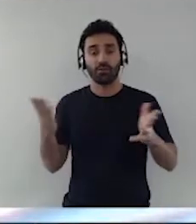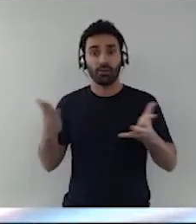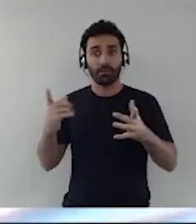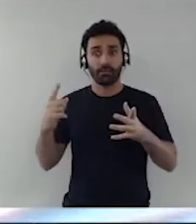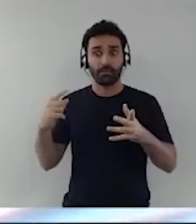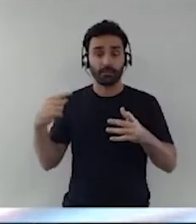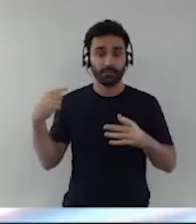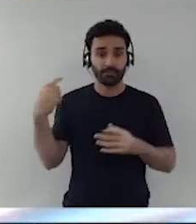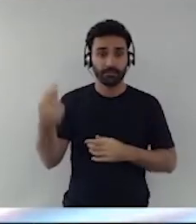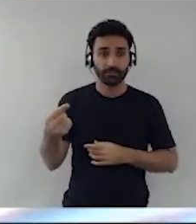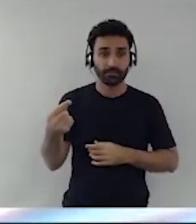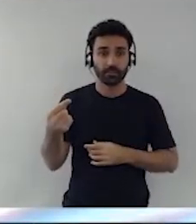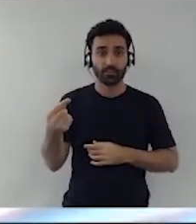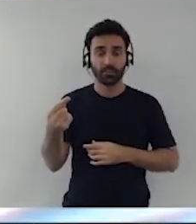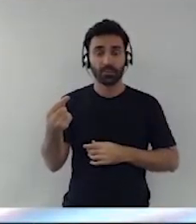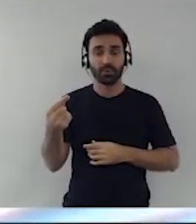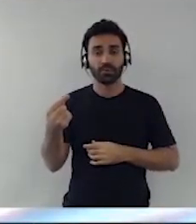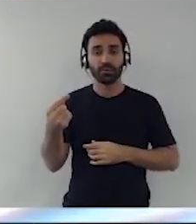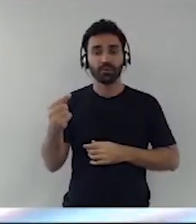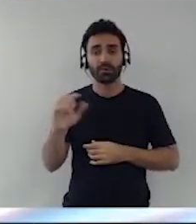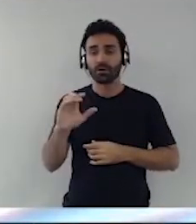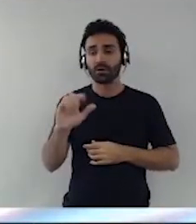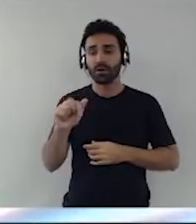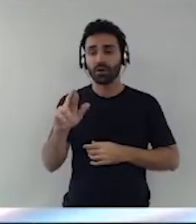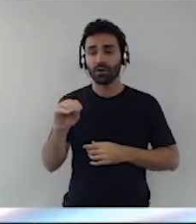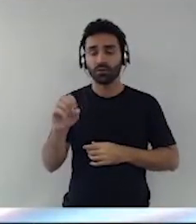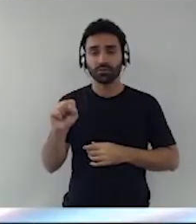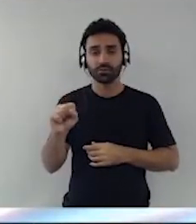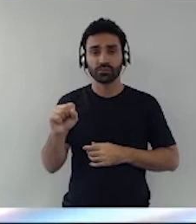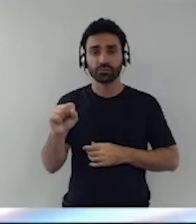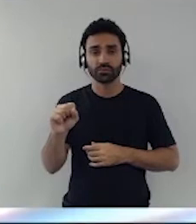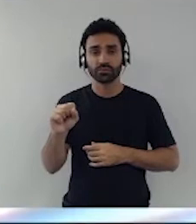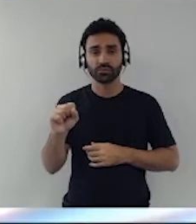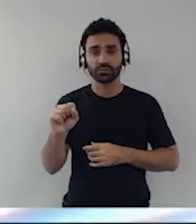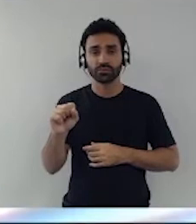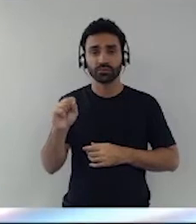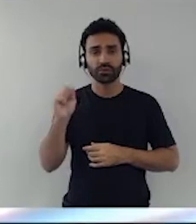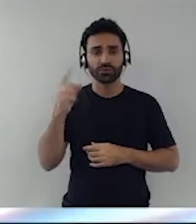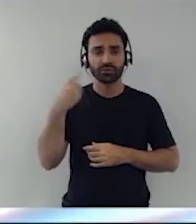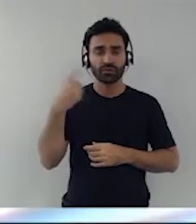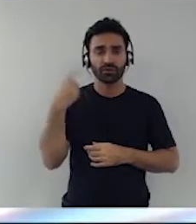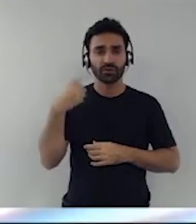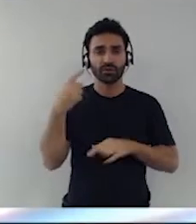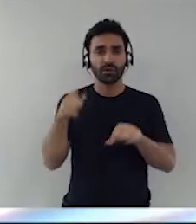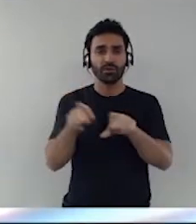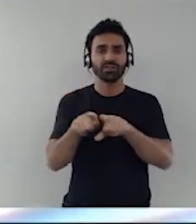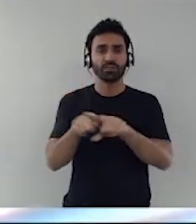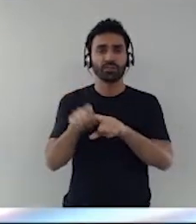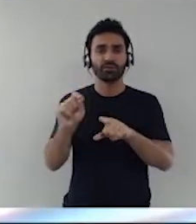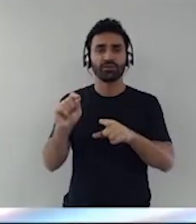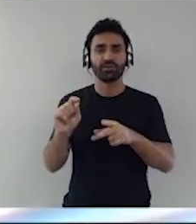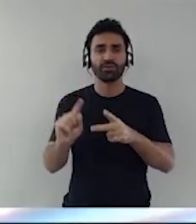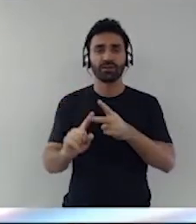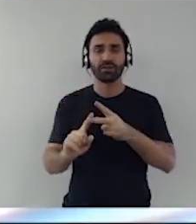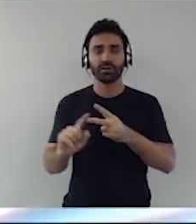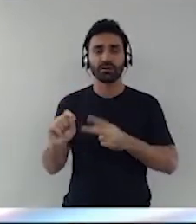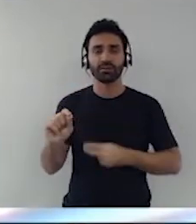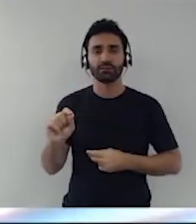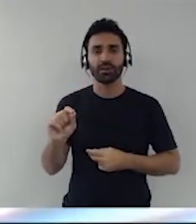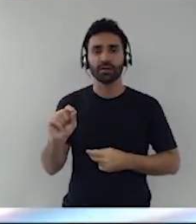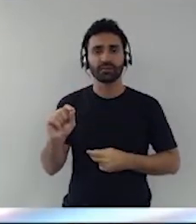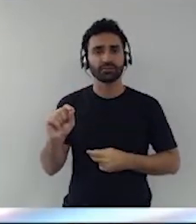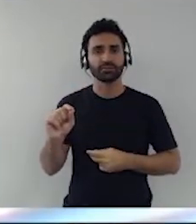para a sua intervenção ao colega Carlos Nicodemos, advogado, professor universitário, especialista em Direitos Humanos na